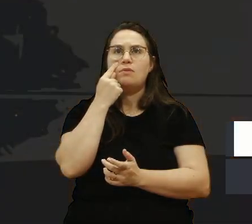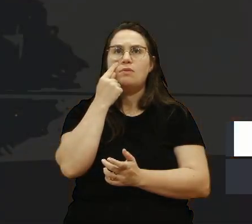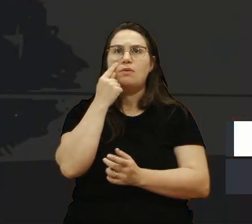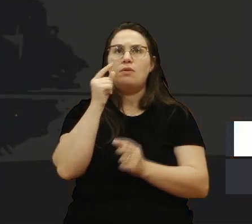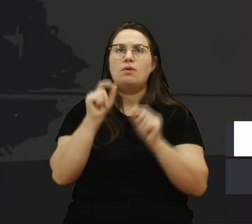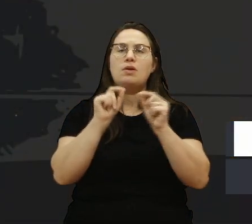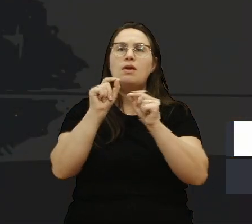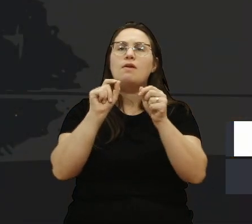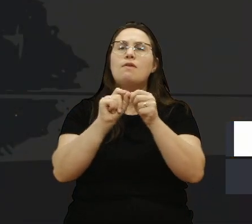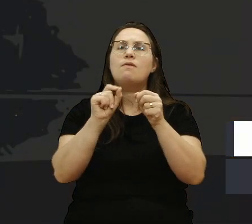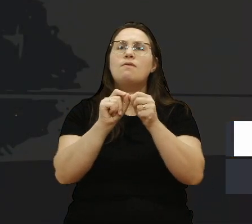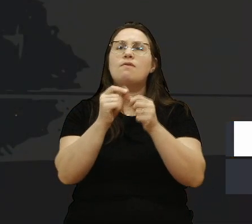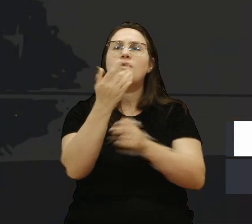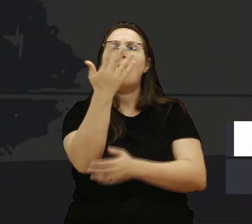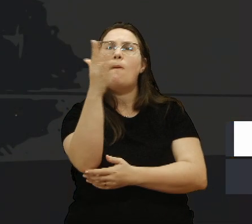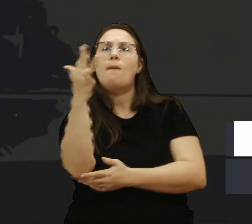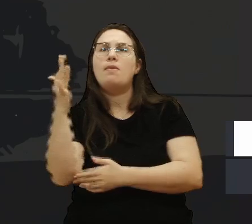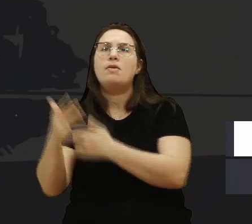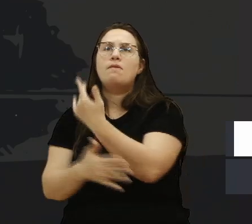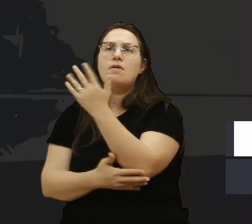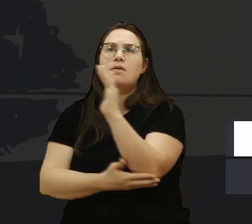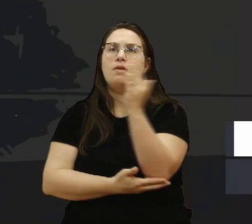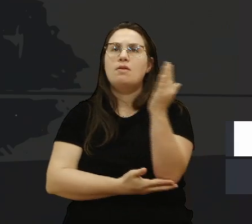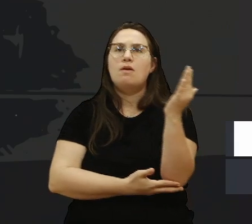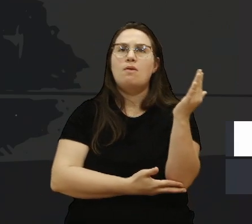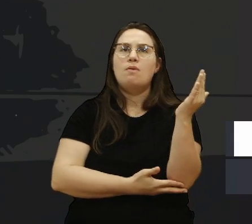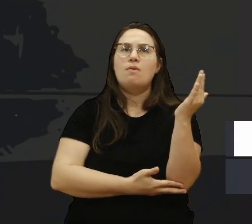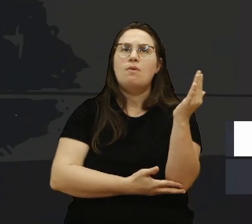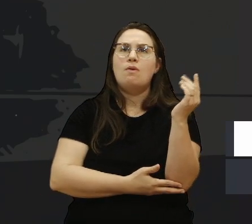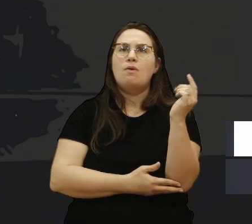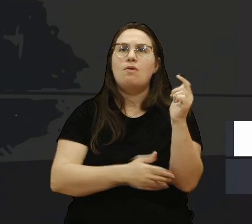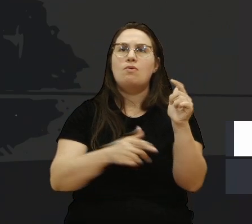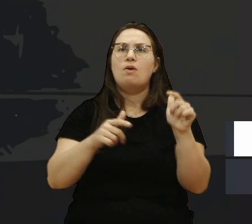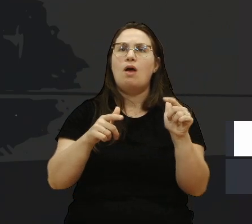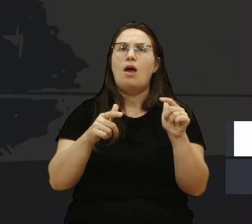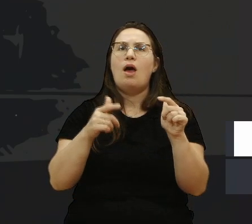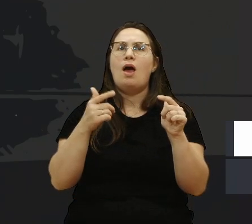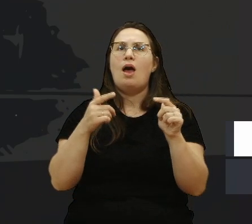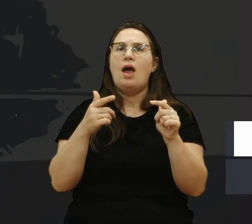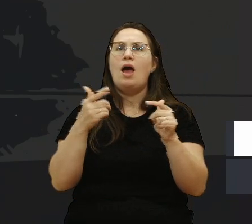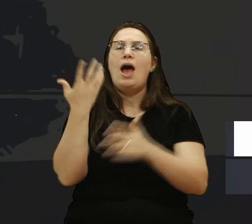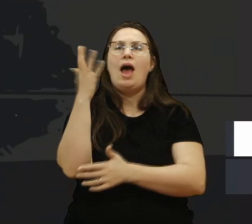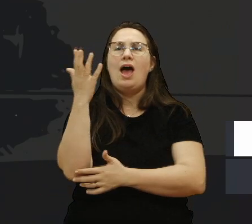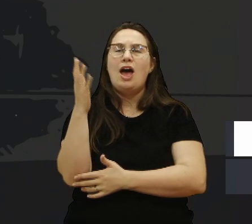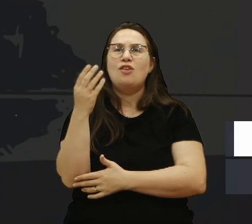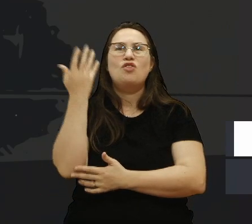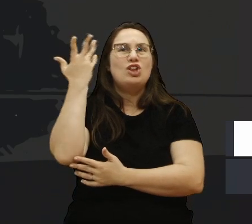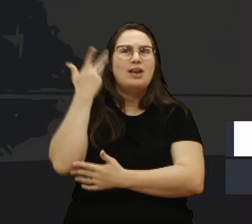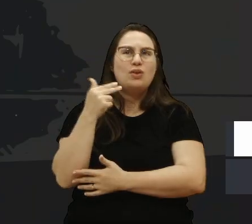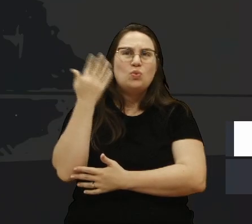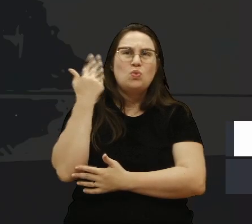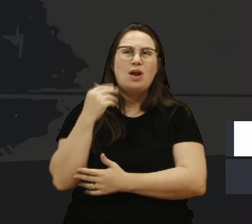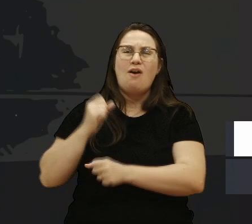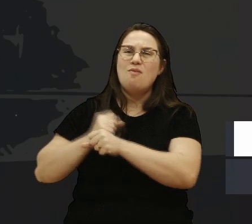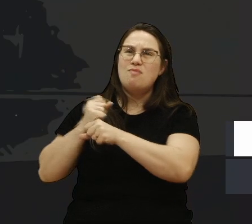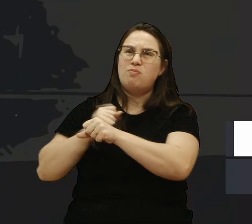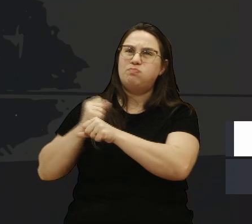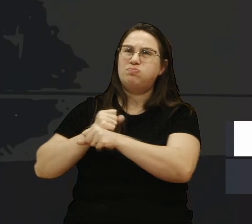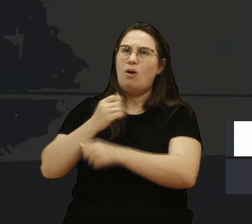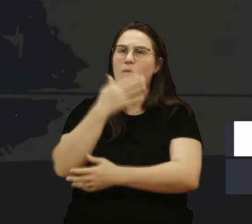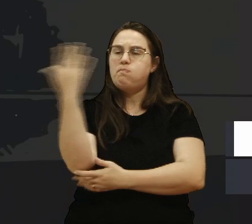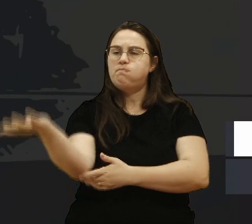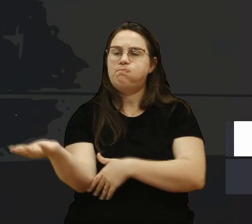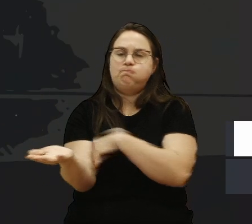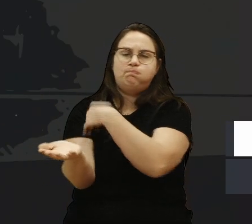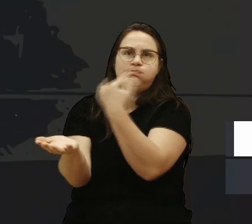quem fez toda essa devastação aí? Todas essas araucárias, árvores nativas centenárias, tudo no chão. Quem fez